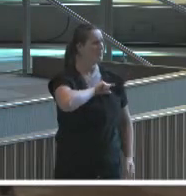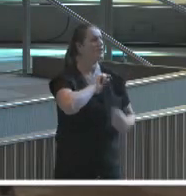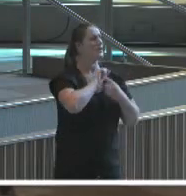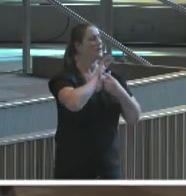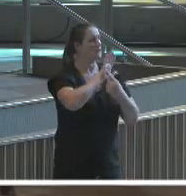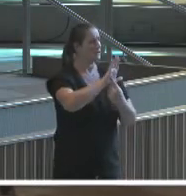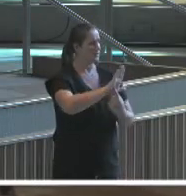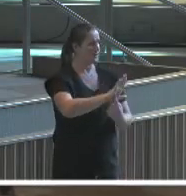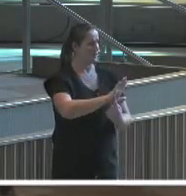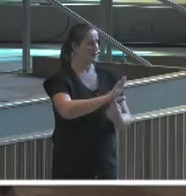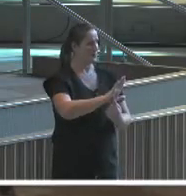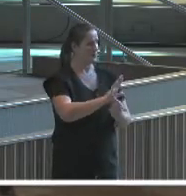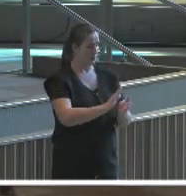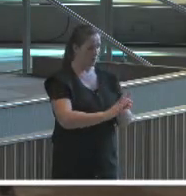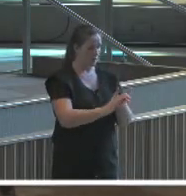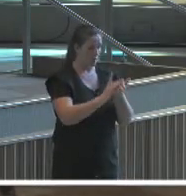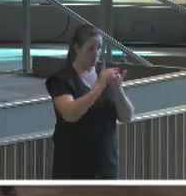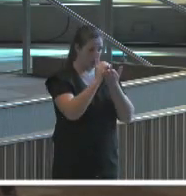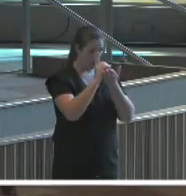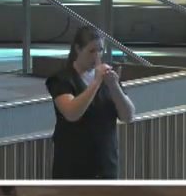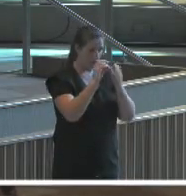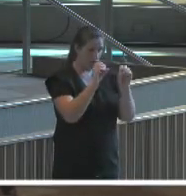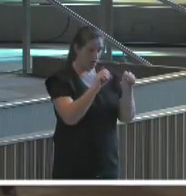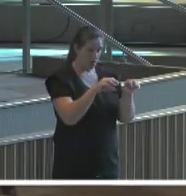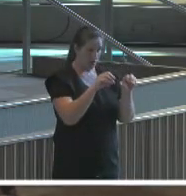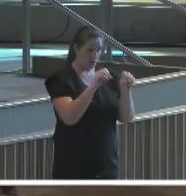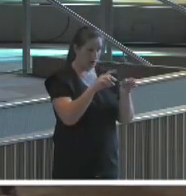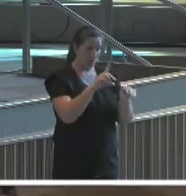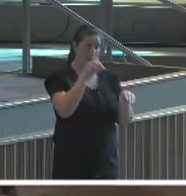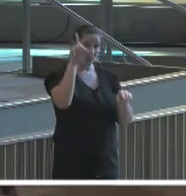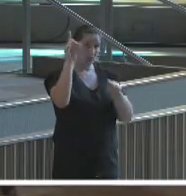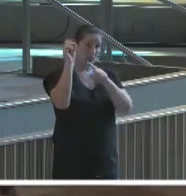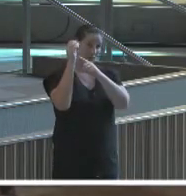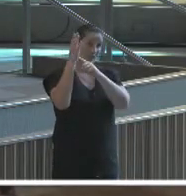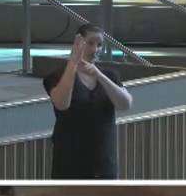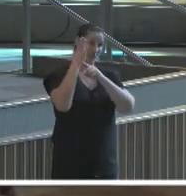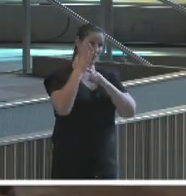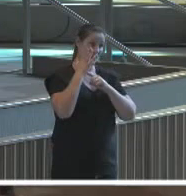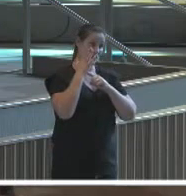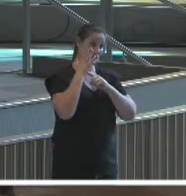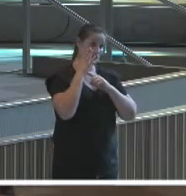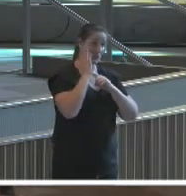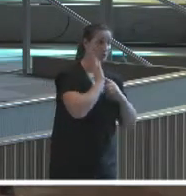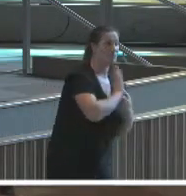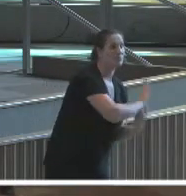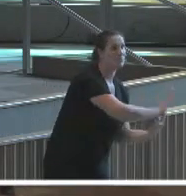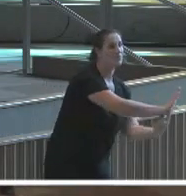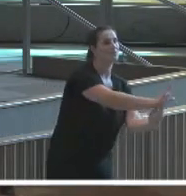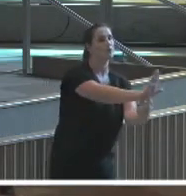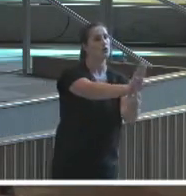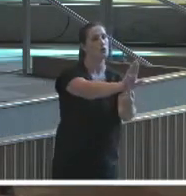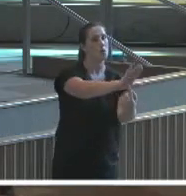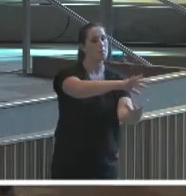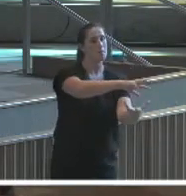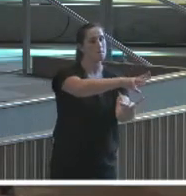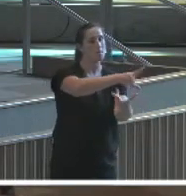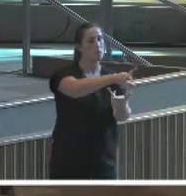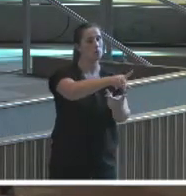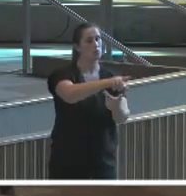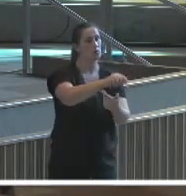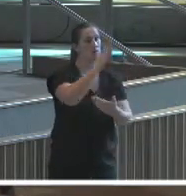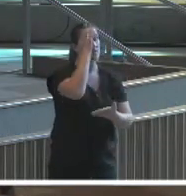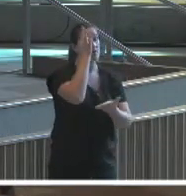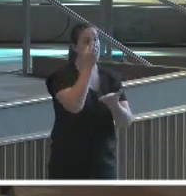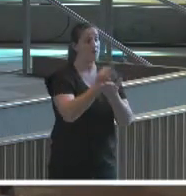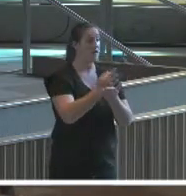A Bíblia ensina que Deus está revelando para você e para o mundo o tipo de fé que